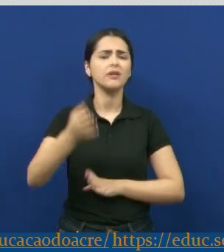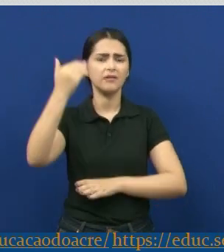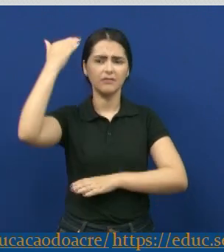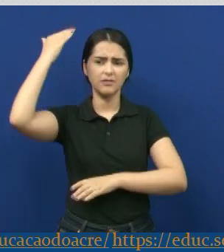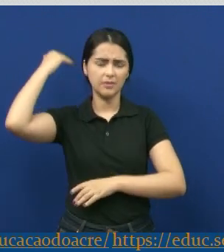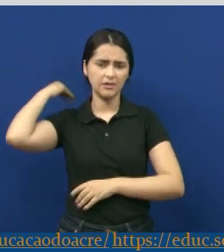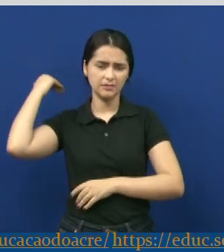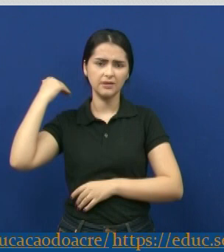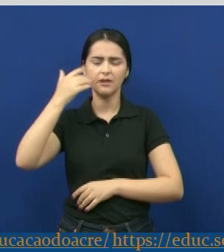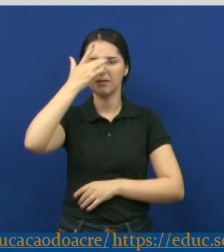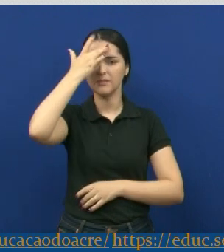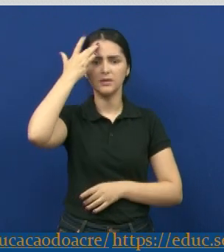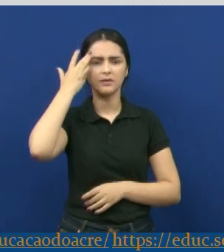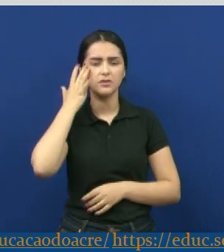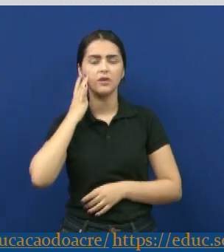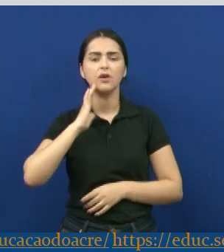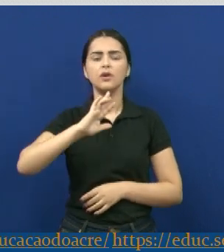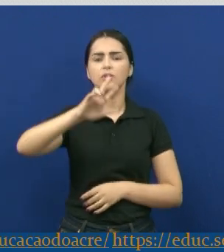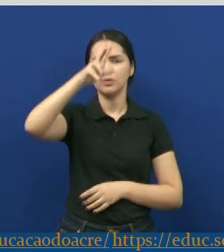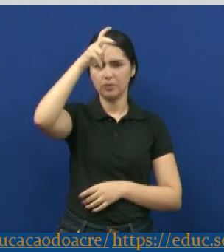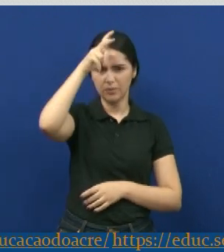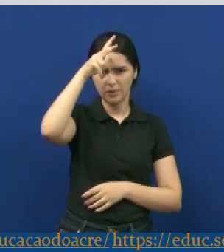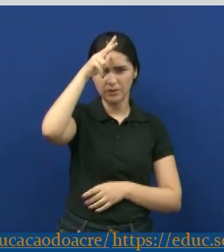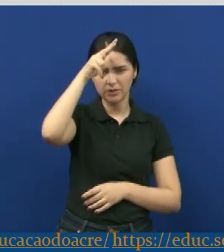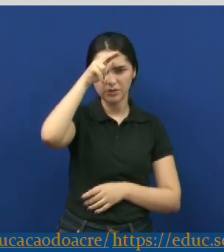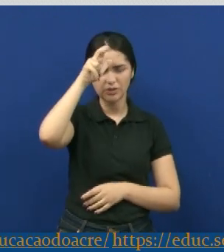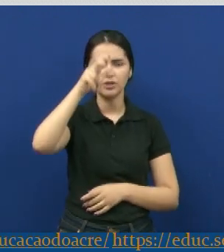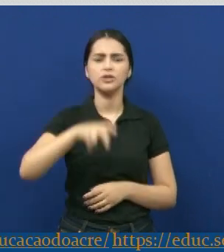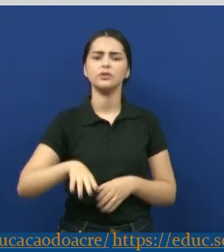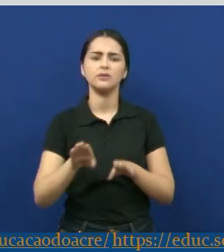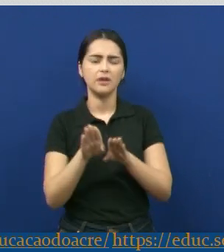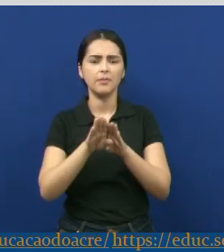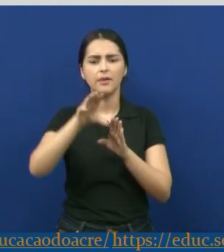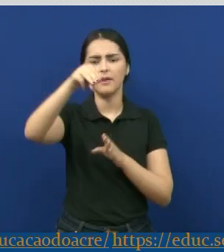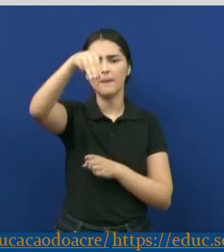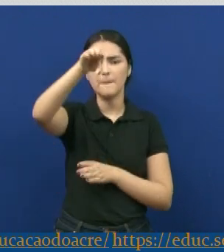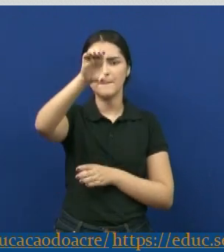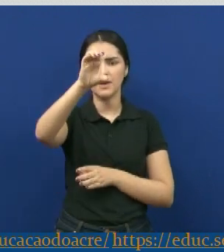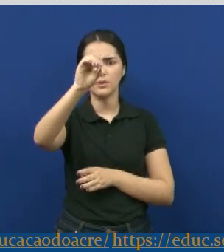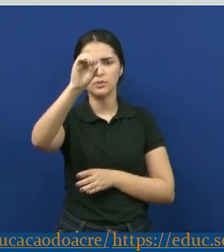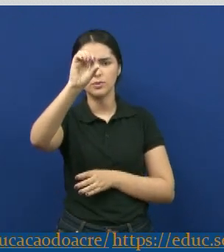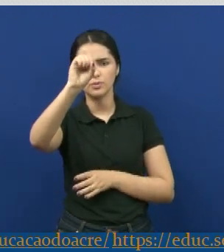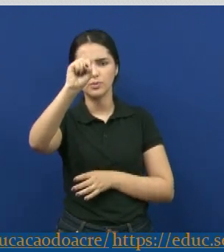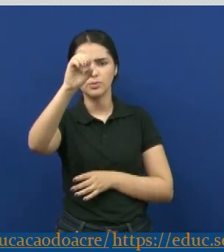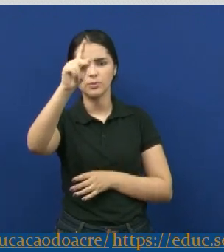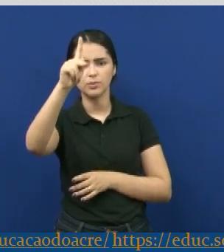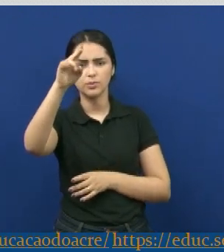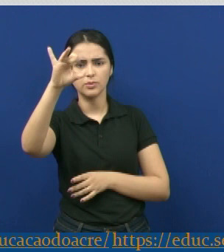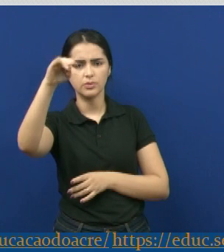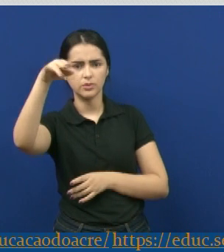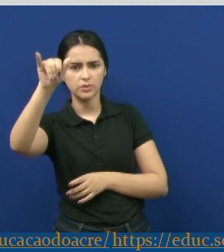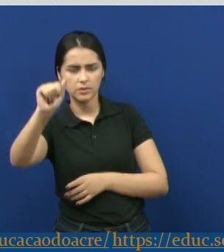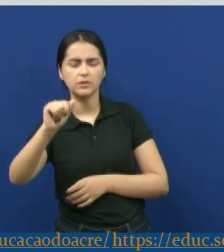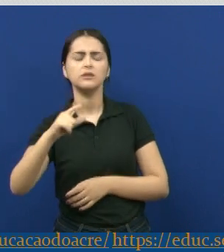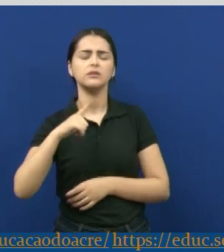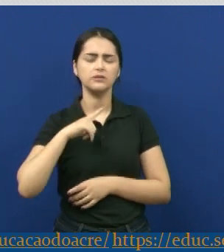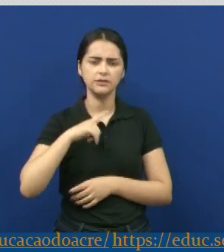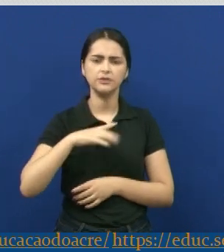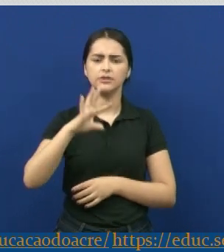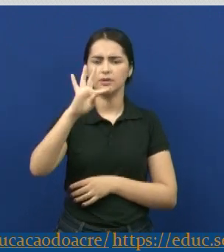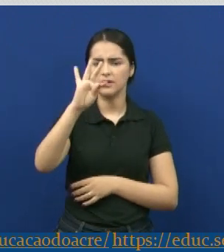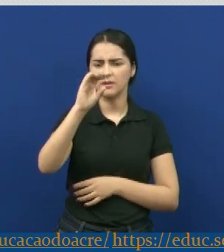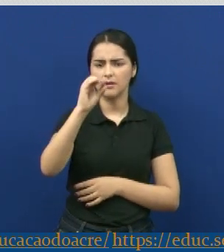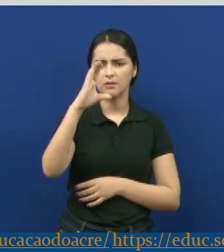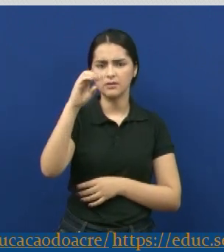antigas também, como no egípcio, na Mesopotâmia, muitas civilizações antigas tinham poder